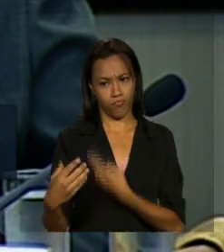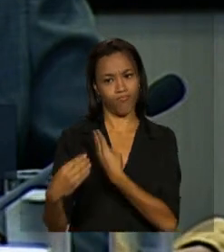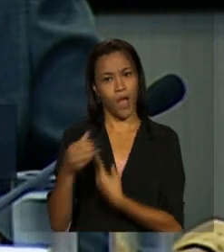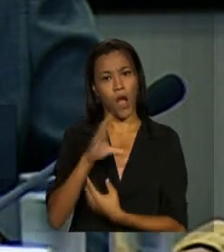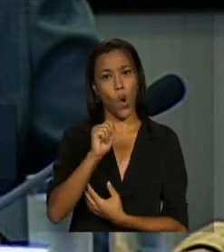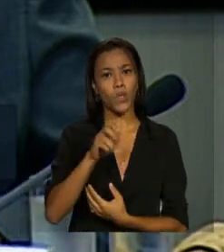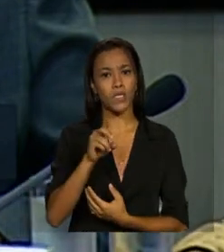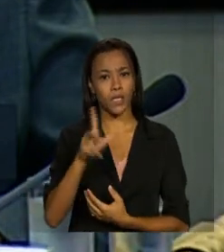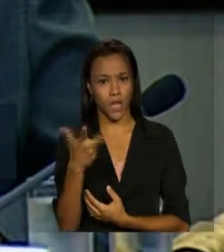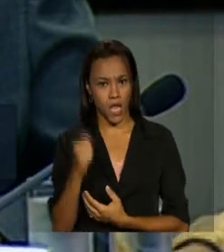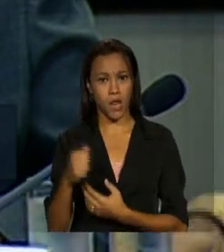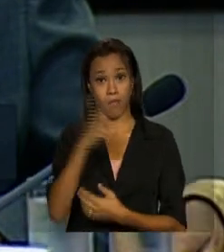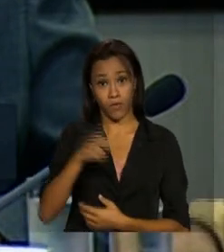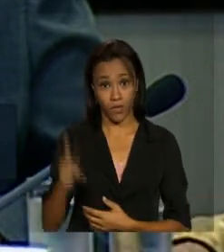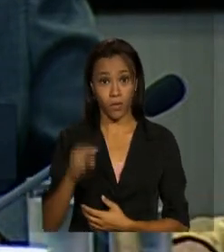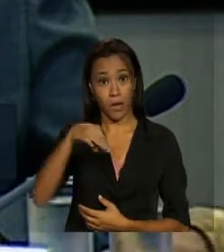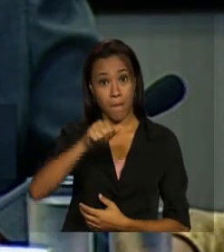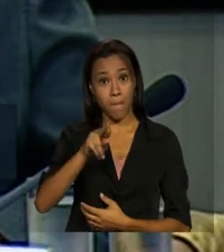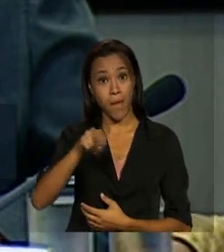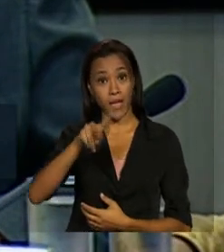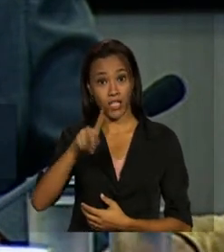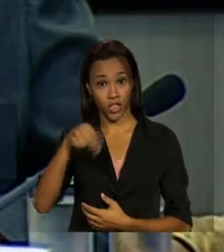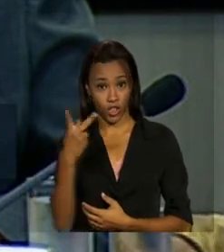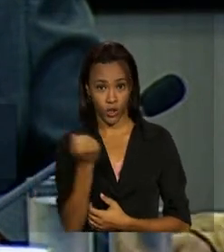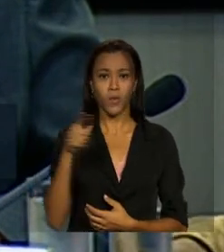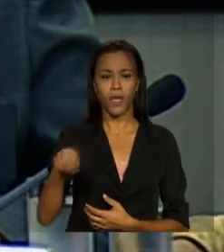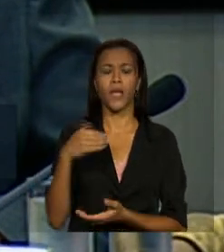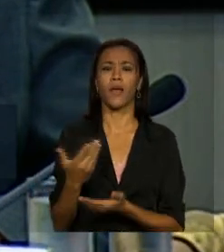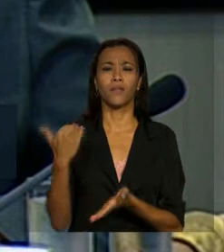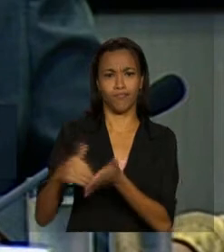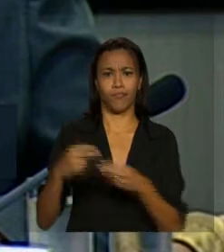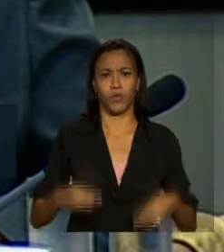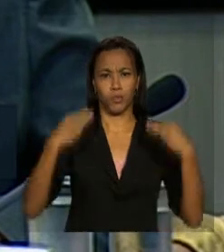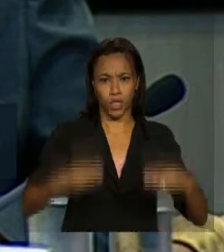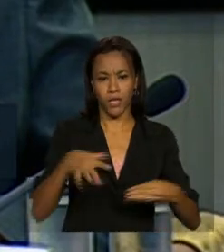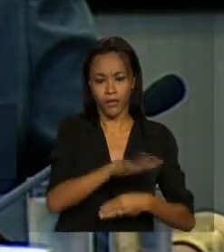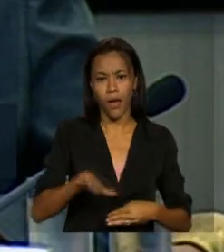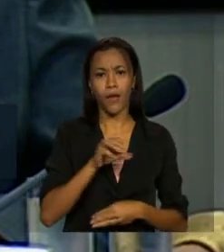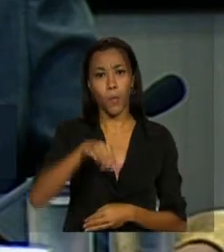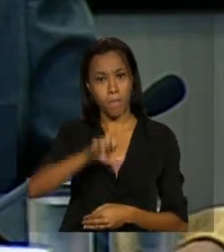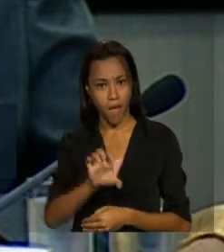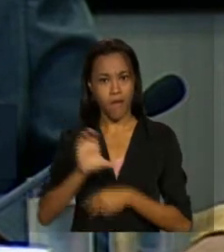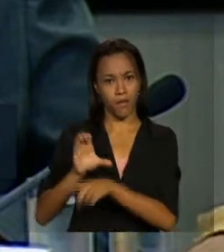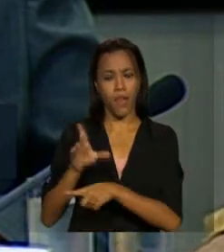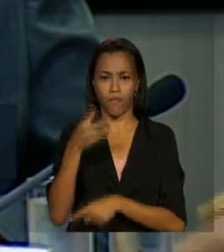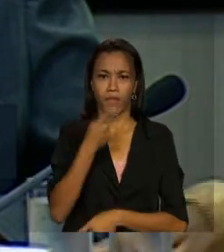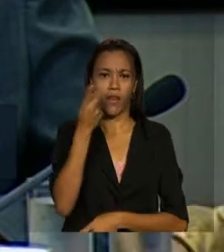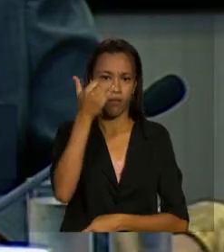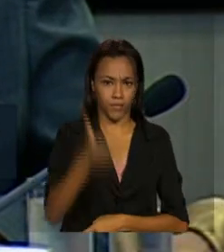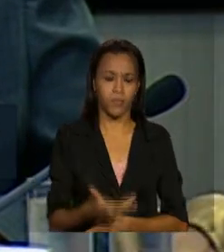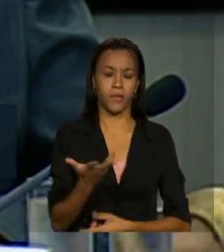aqui do CONAD, a professora Martinha Clarete, do Ministério da Educação, que possa estar, então,